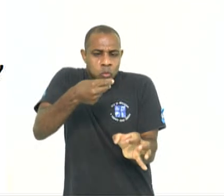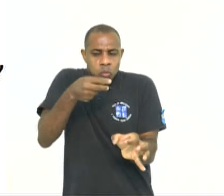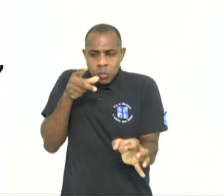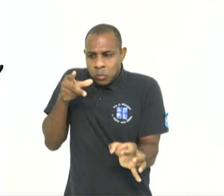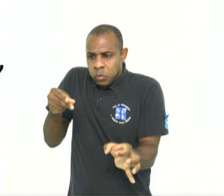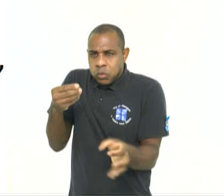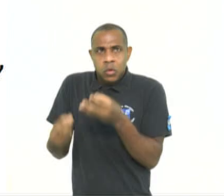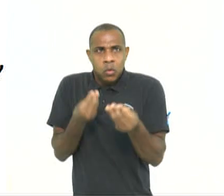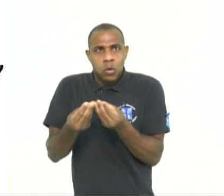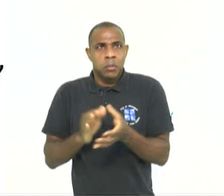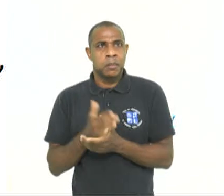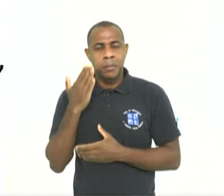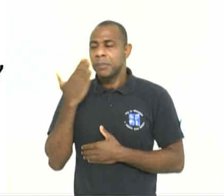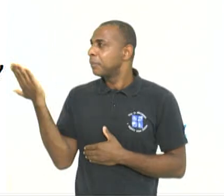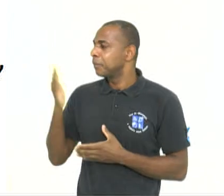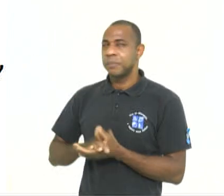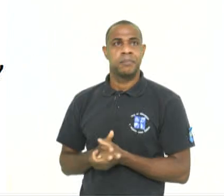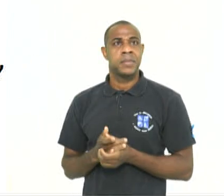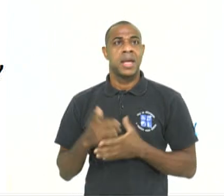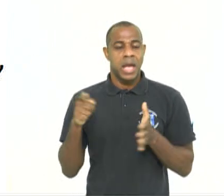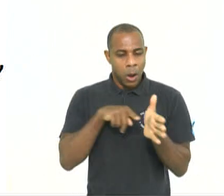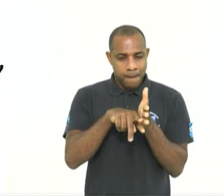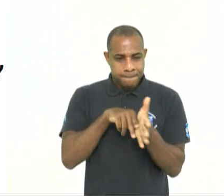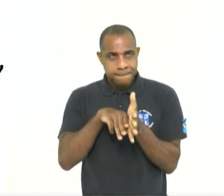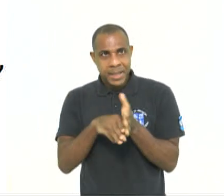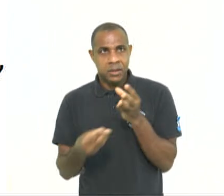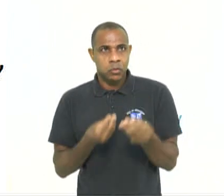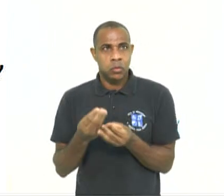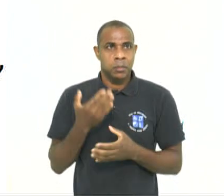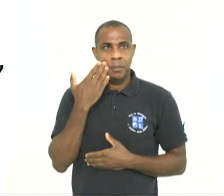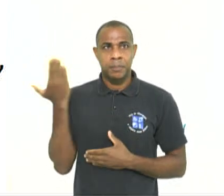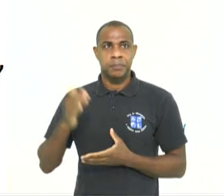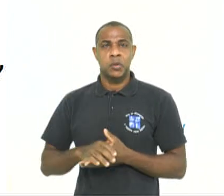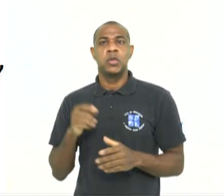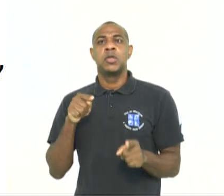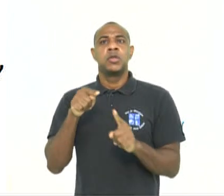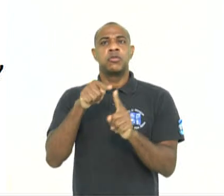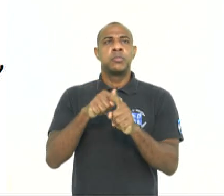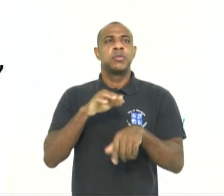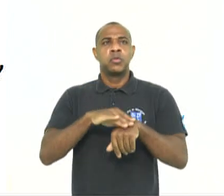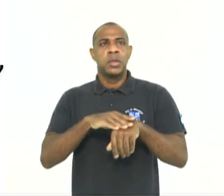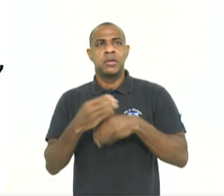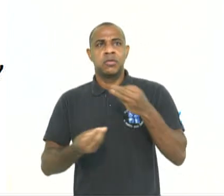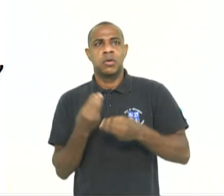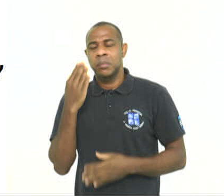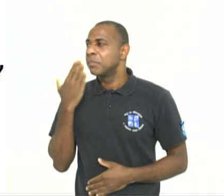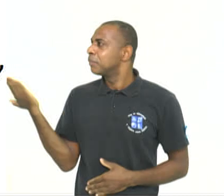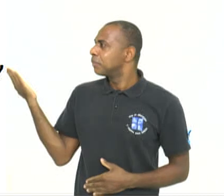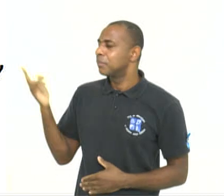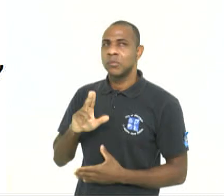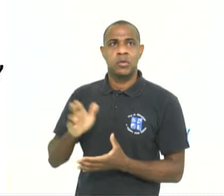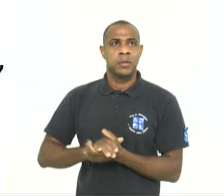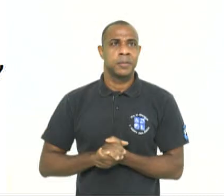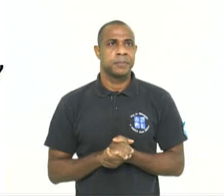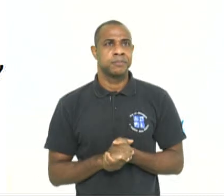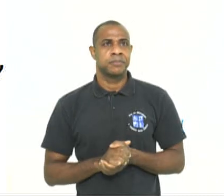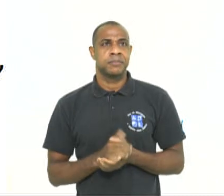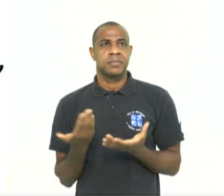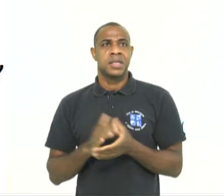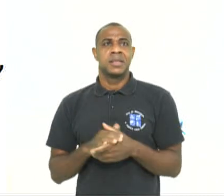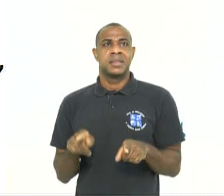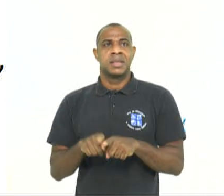Saúde, O método é uma opção contra alguns tipos de doenças, como o mieloma múltiplo, as leucemias,